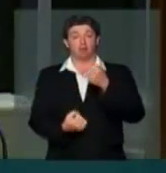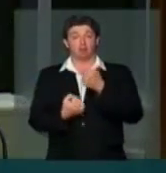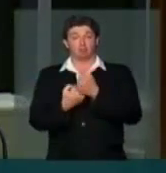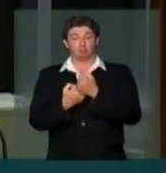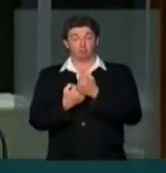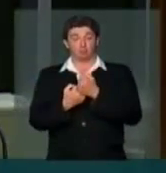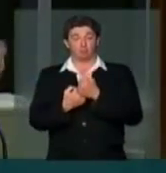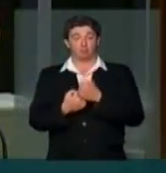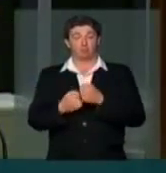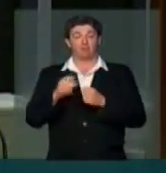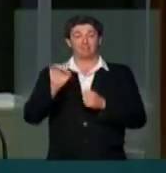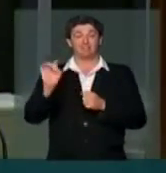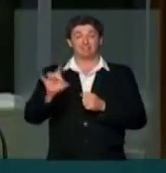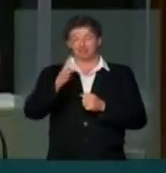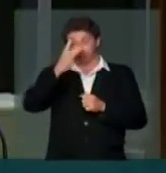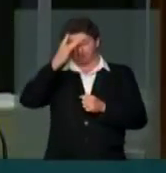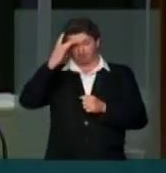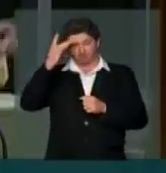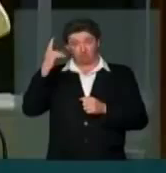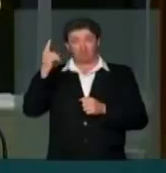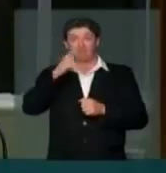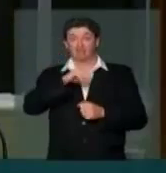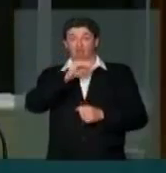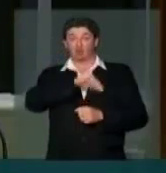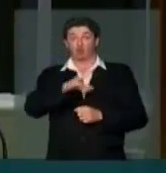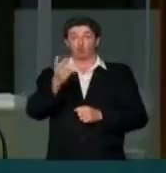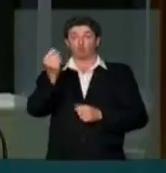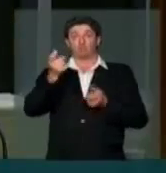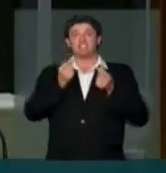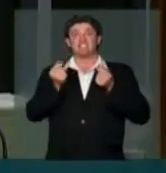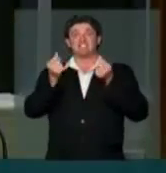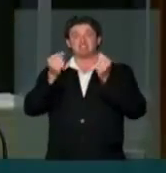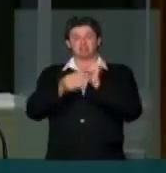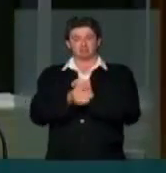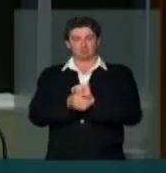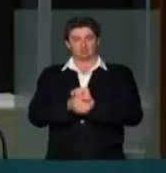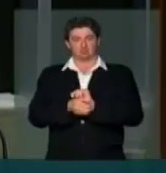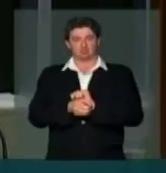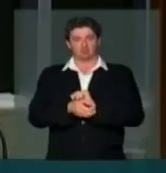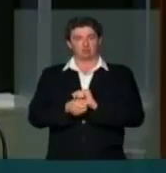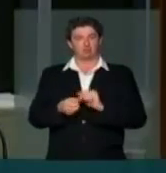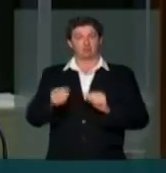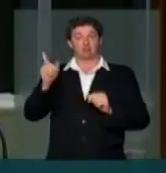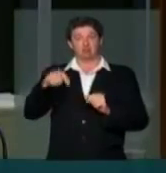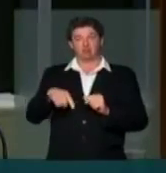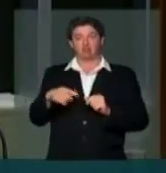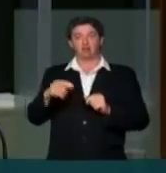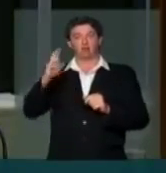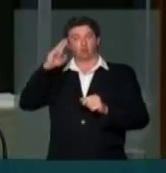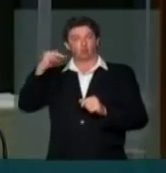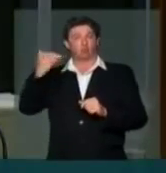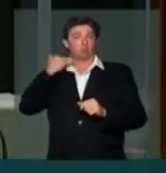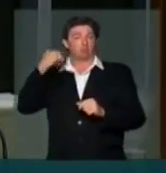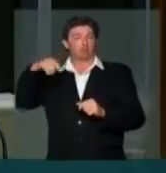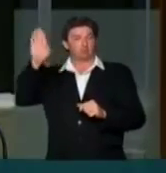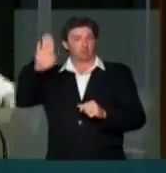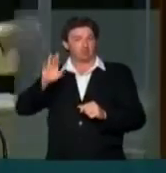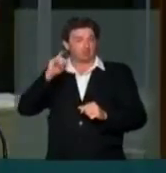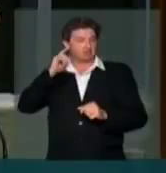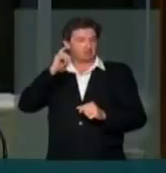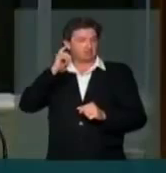colaboração daqueles que ganharam muito, que sempre ganharam, aqueles que são os banqueiros deste